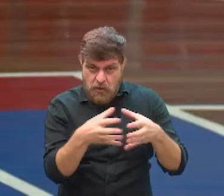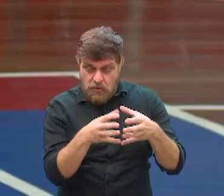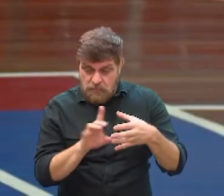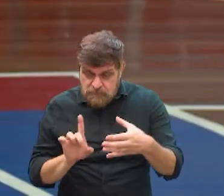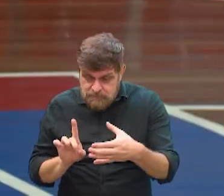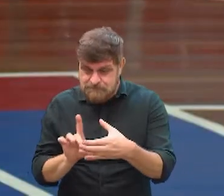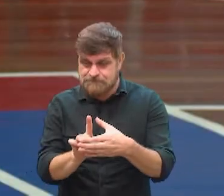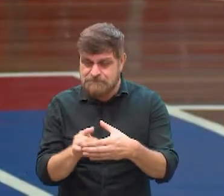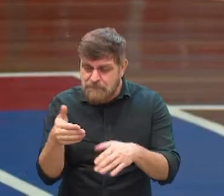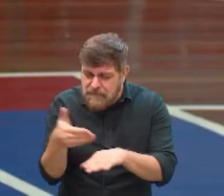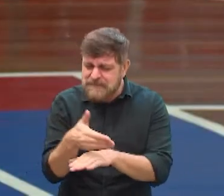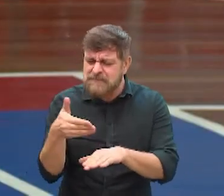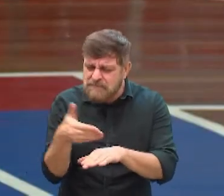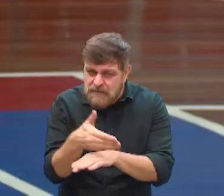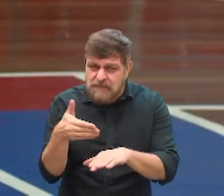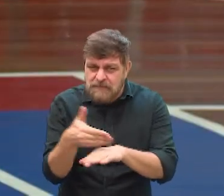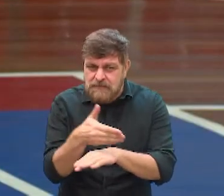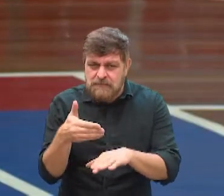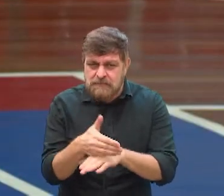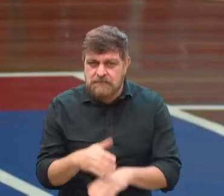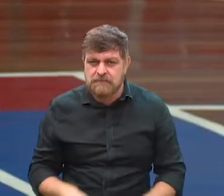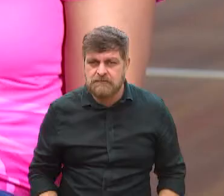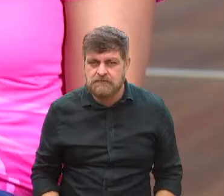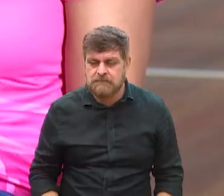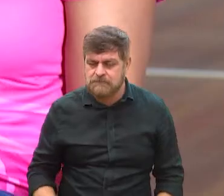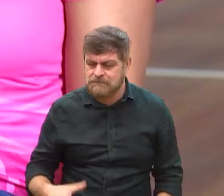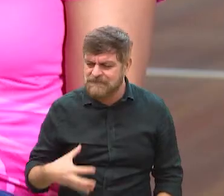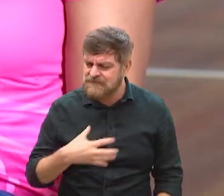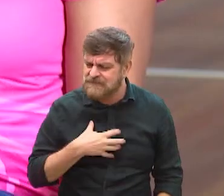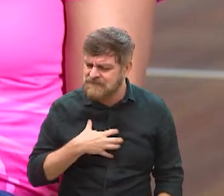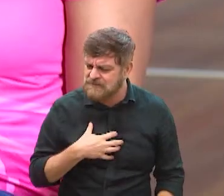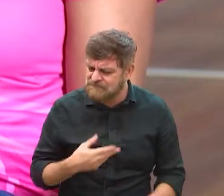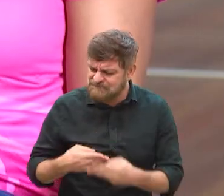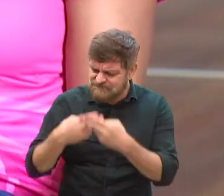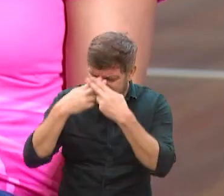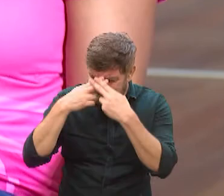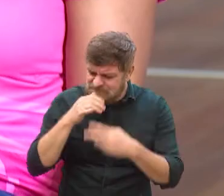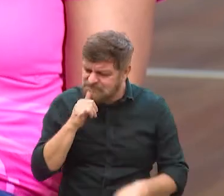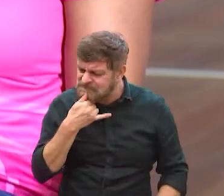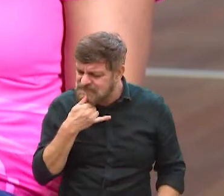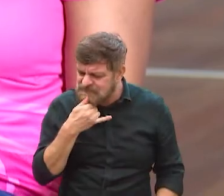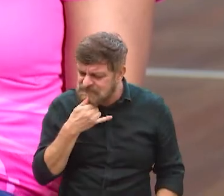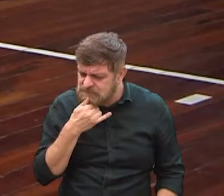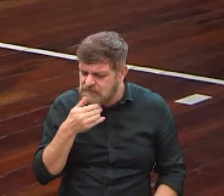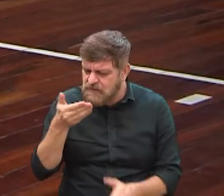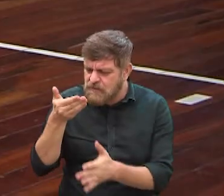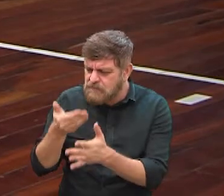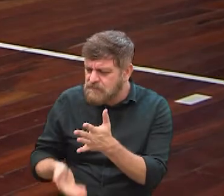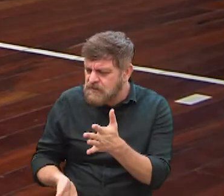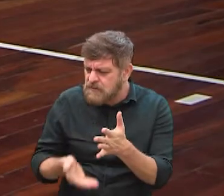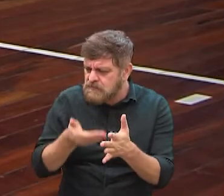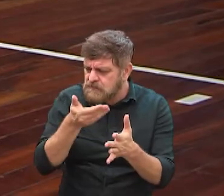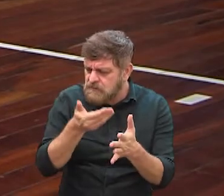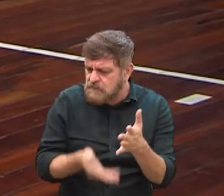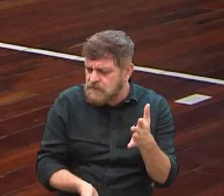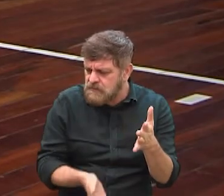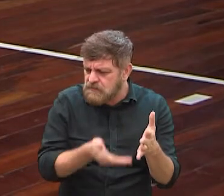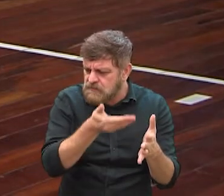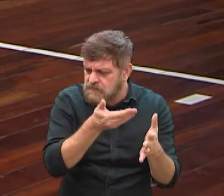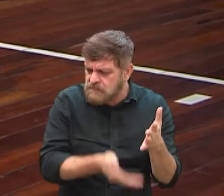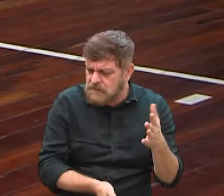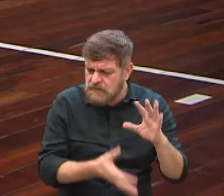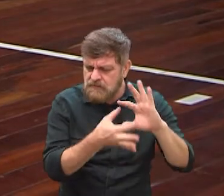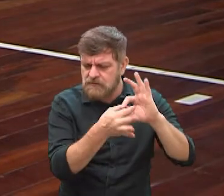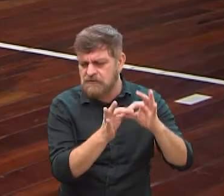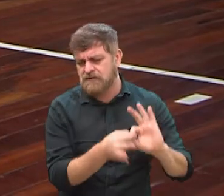estava participando, ficou uma decepção muito grande com as derrotas, com a eliminação dos